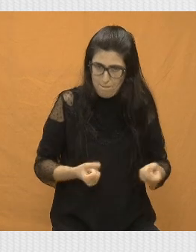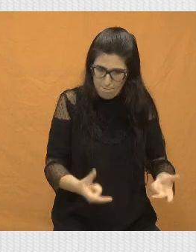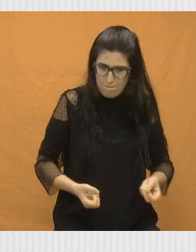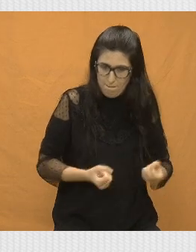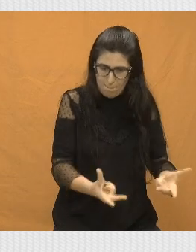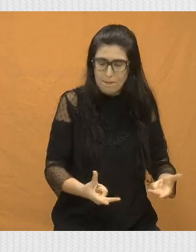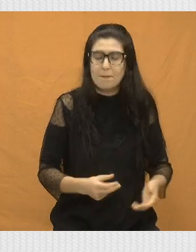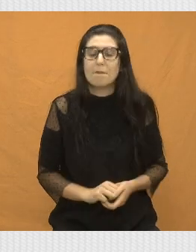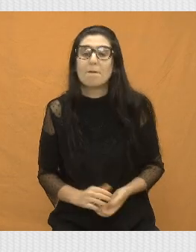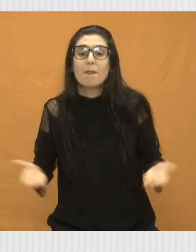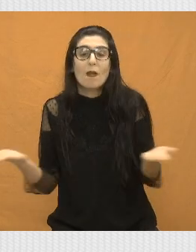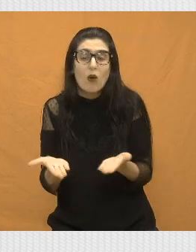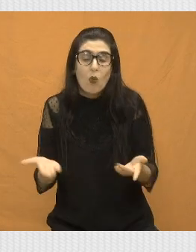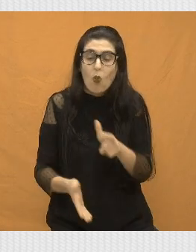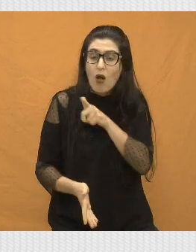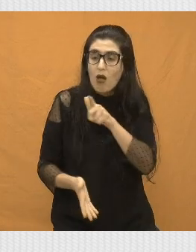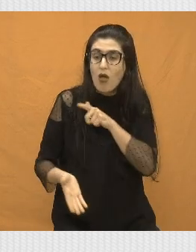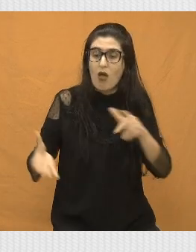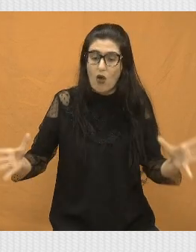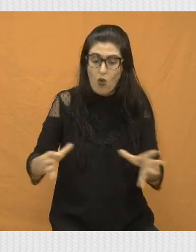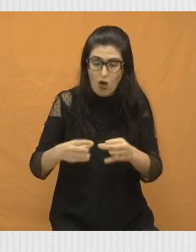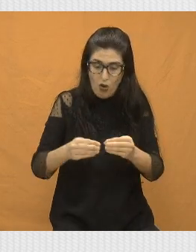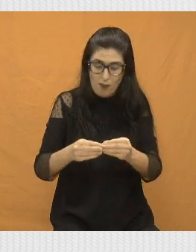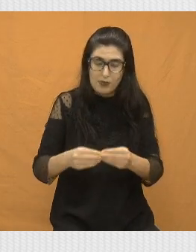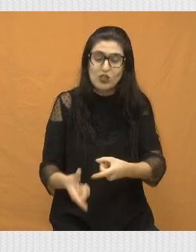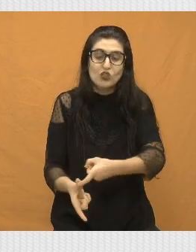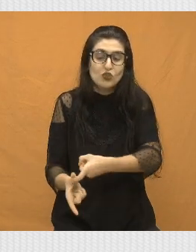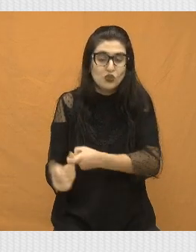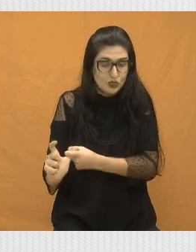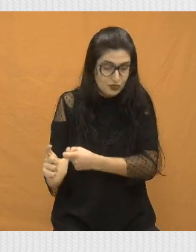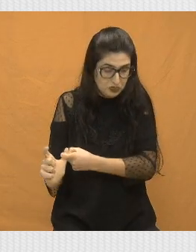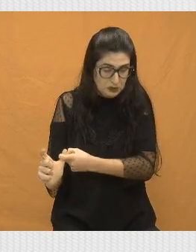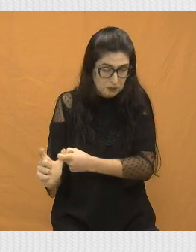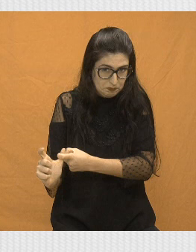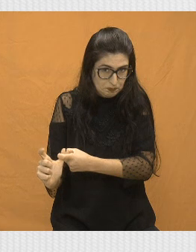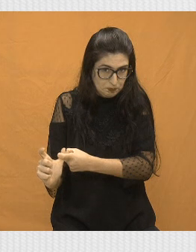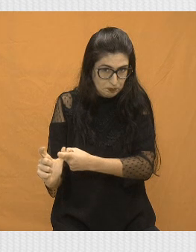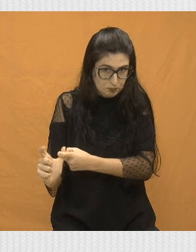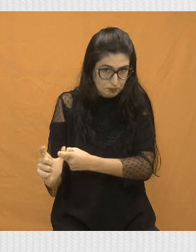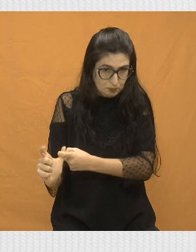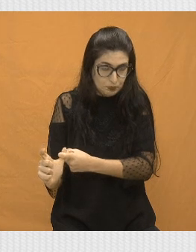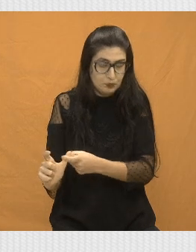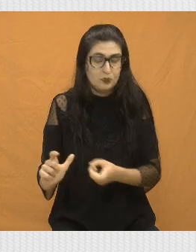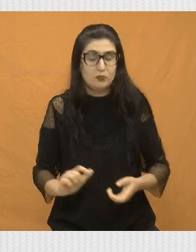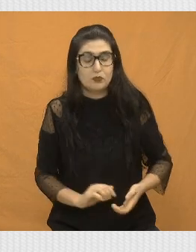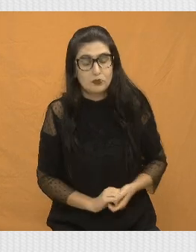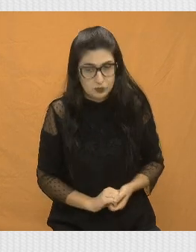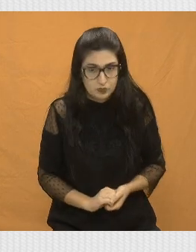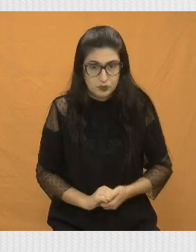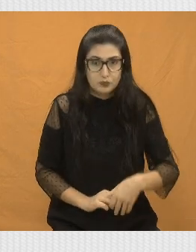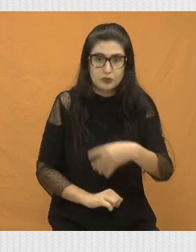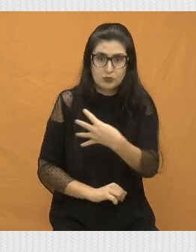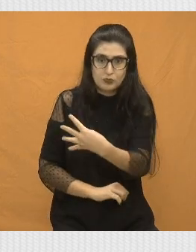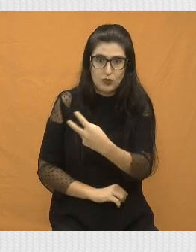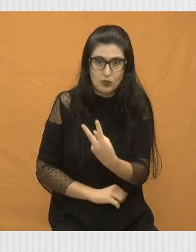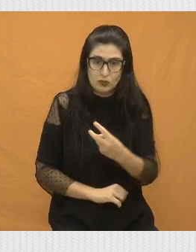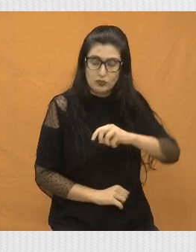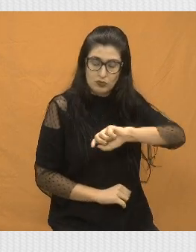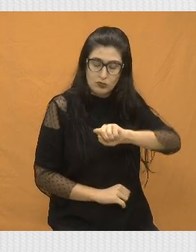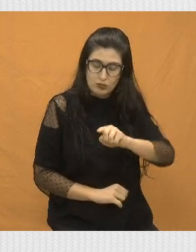Agora nós temos um resumo sobre a dívida consolidada, que está na ordem de